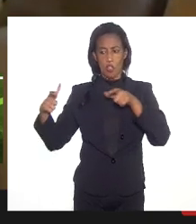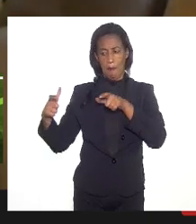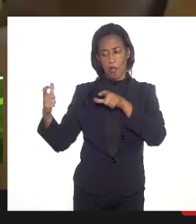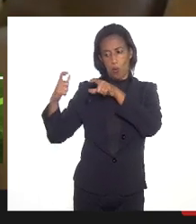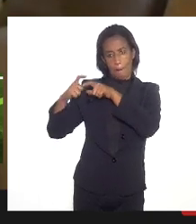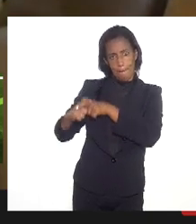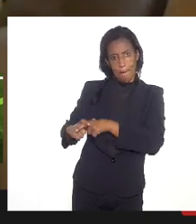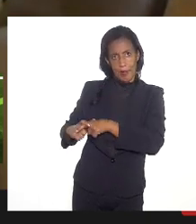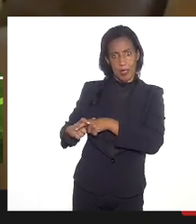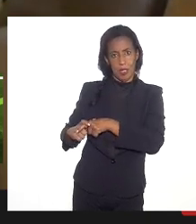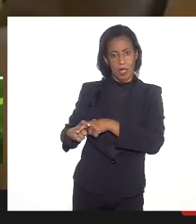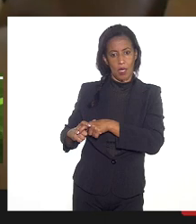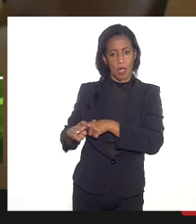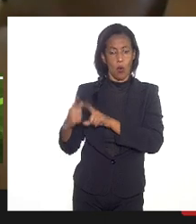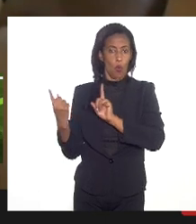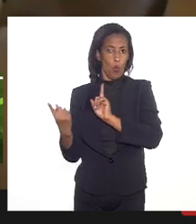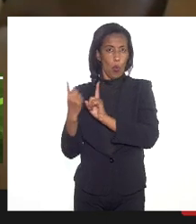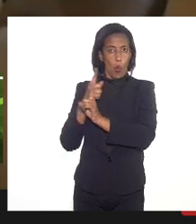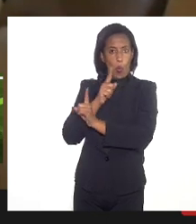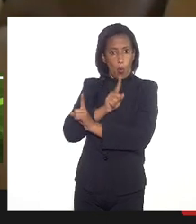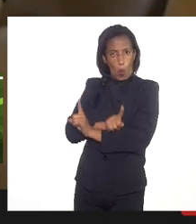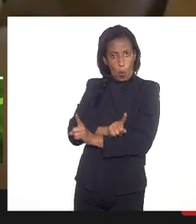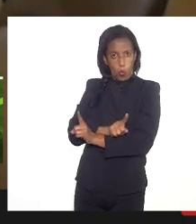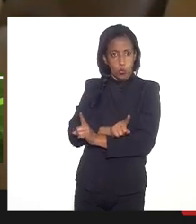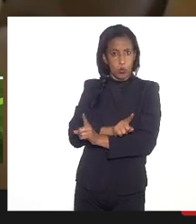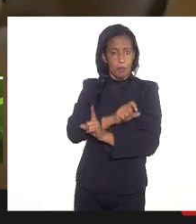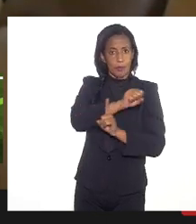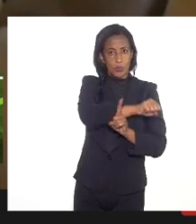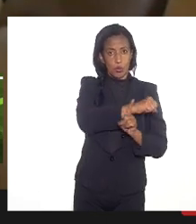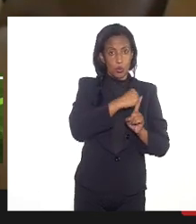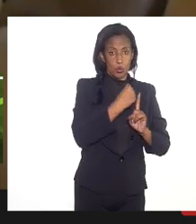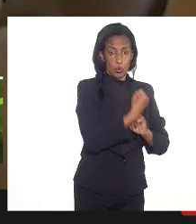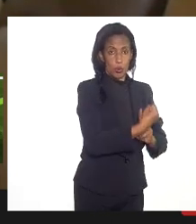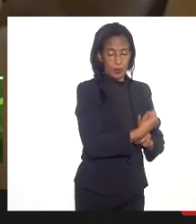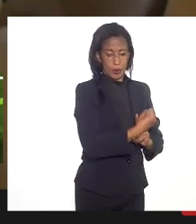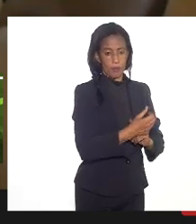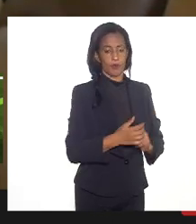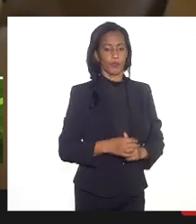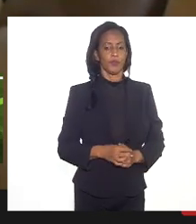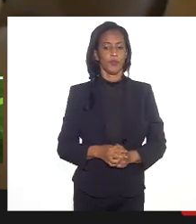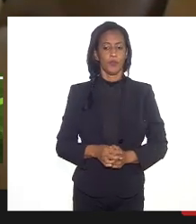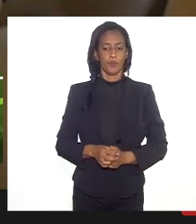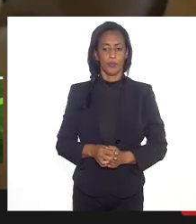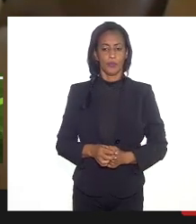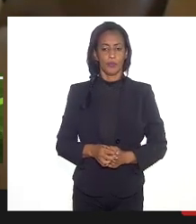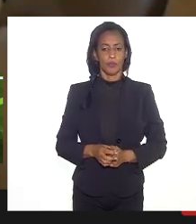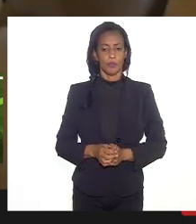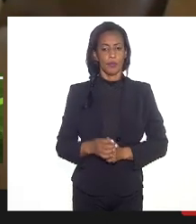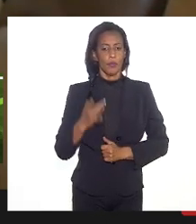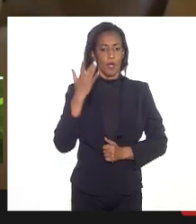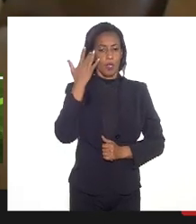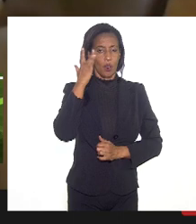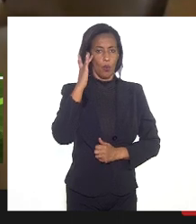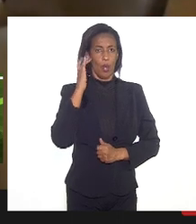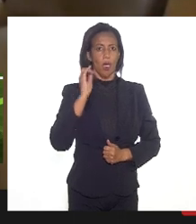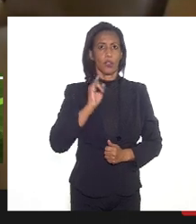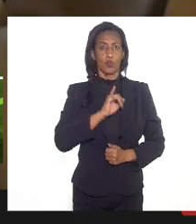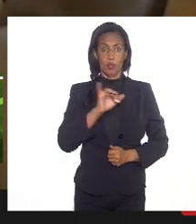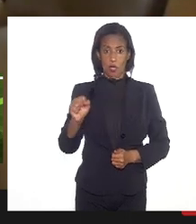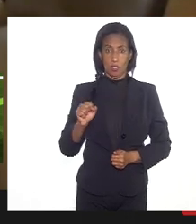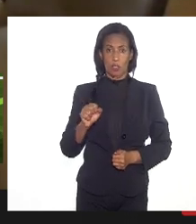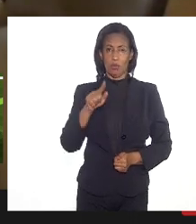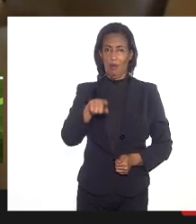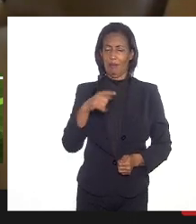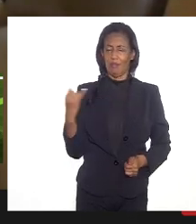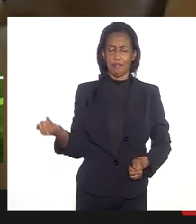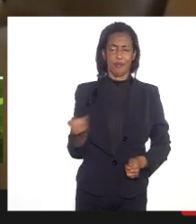pequenas, uma contrapartida social dessas empresas. Eu acho que isso será de